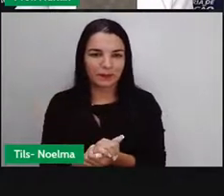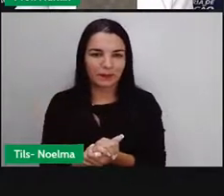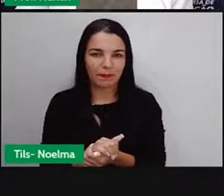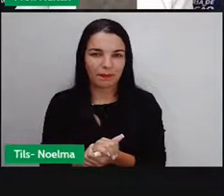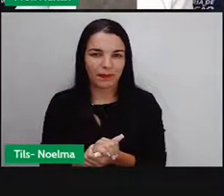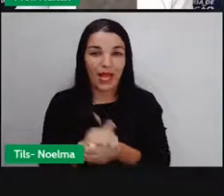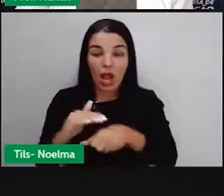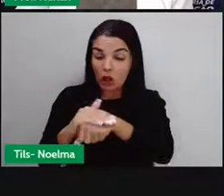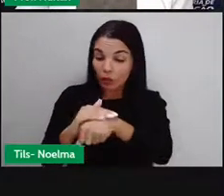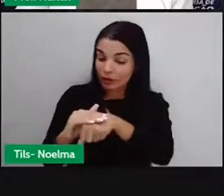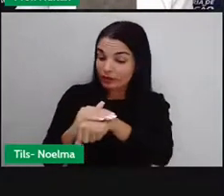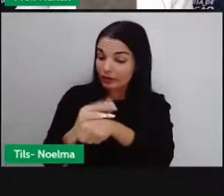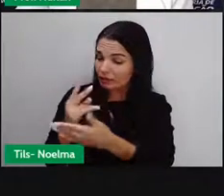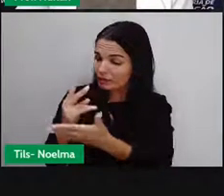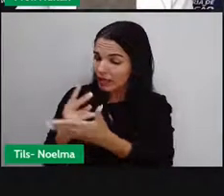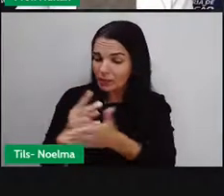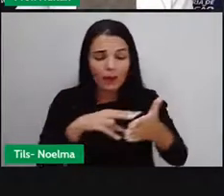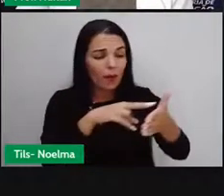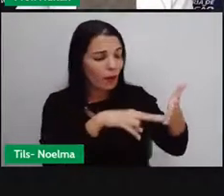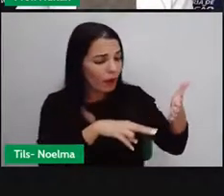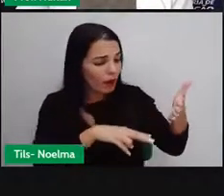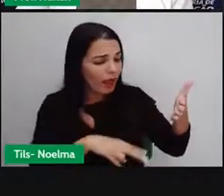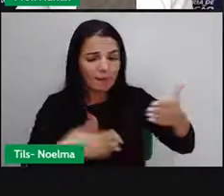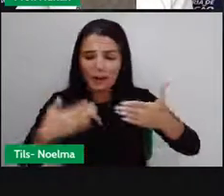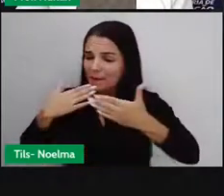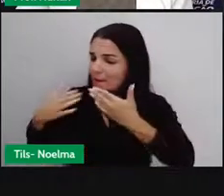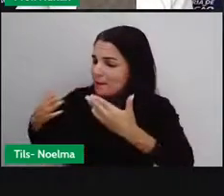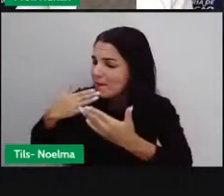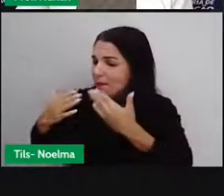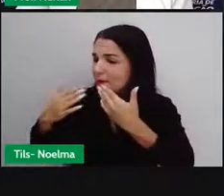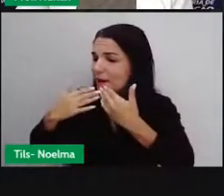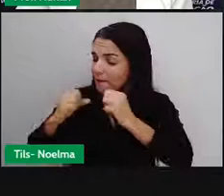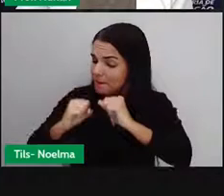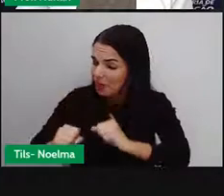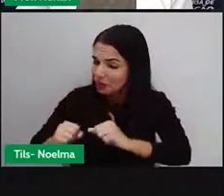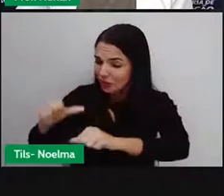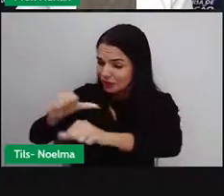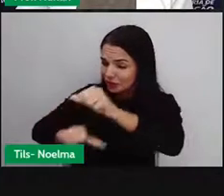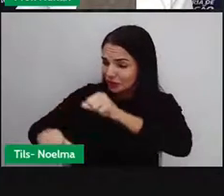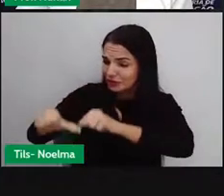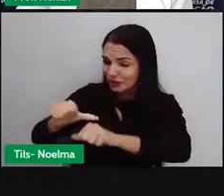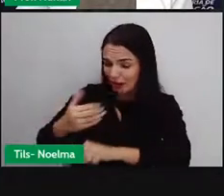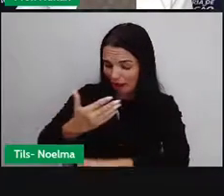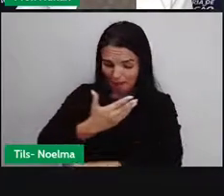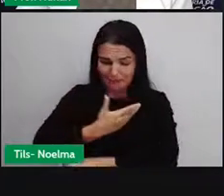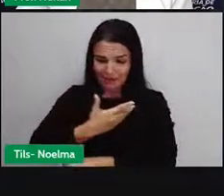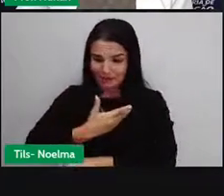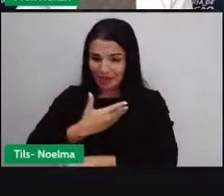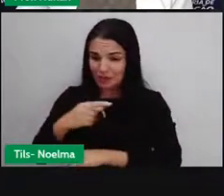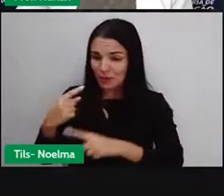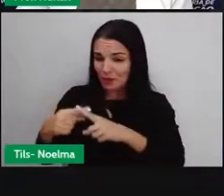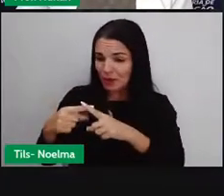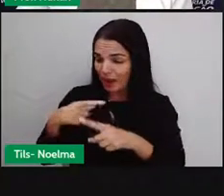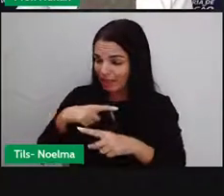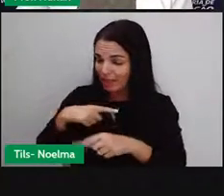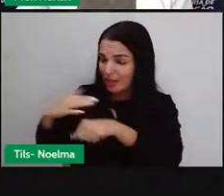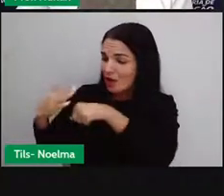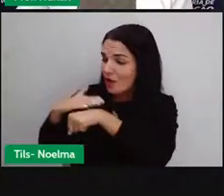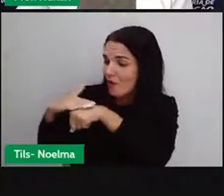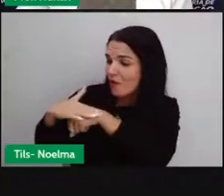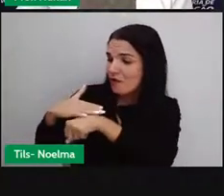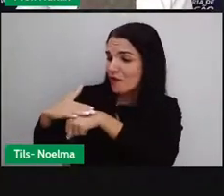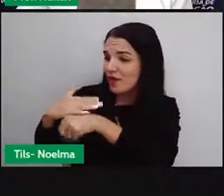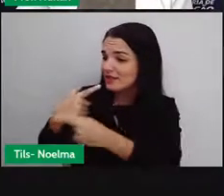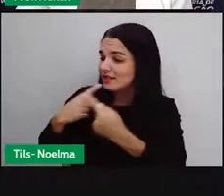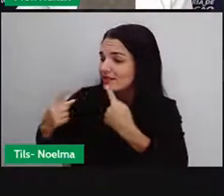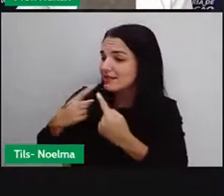Conversar sobre o que se lê também é uma ótima forma de fazer amizades, rendendo sempre assuntos interessantes e debates que